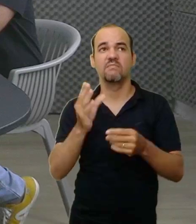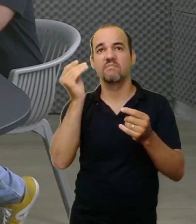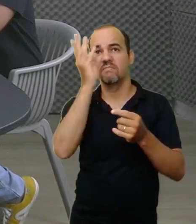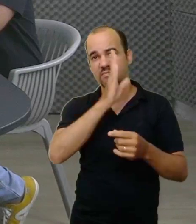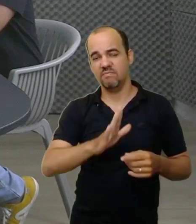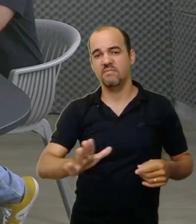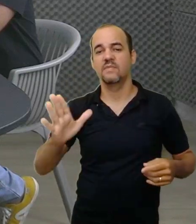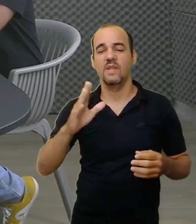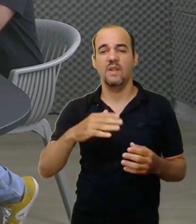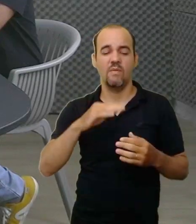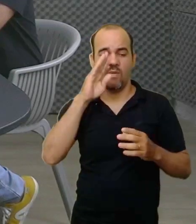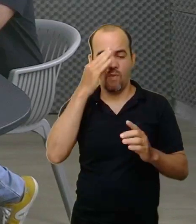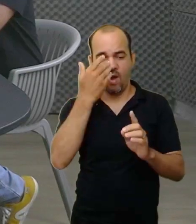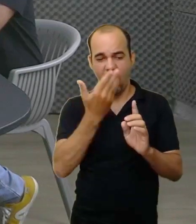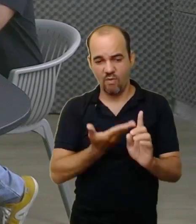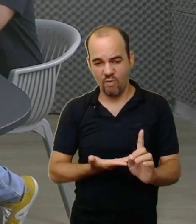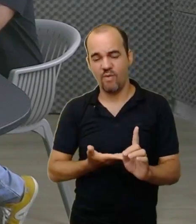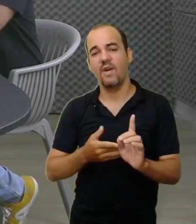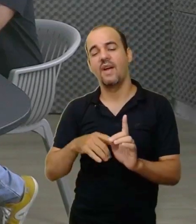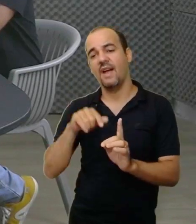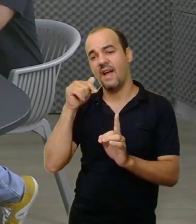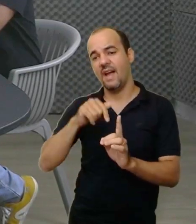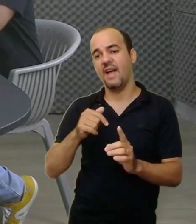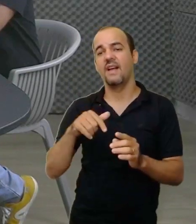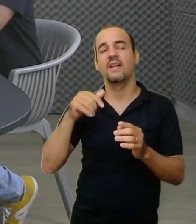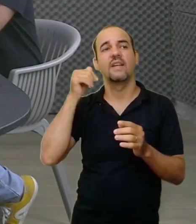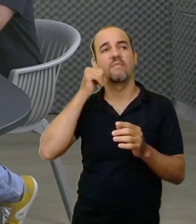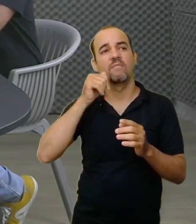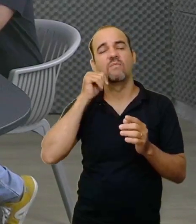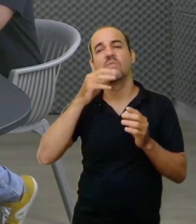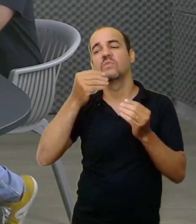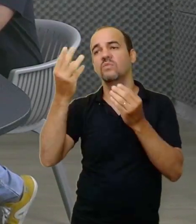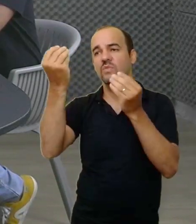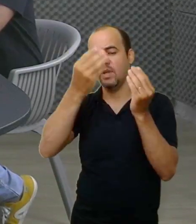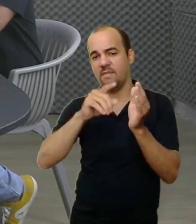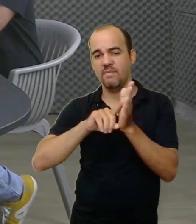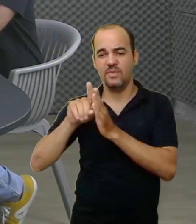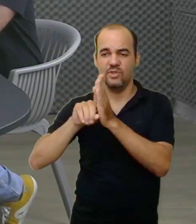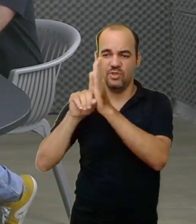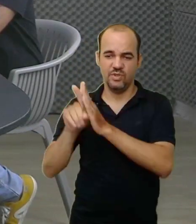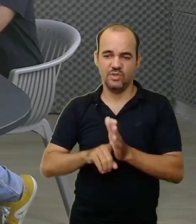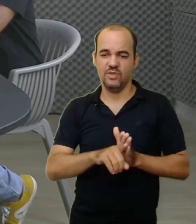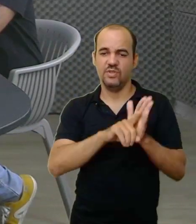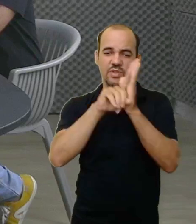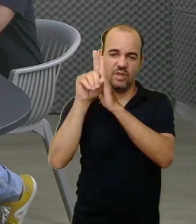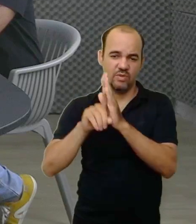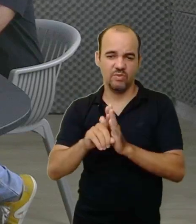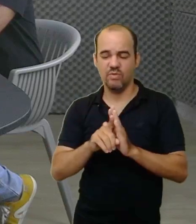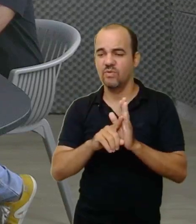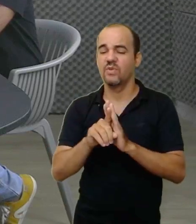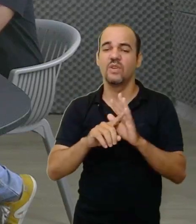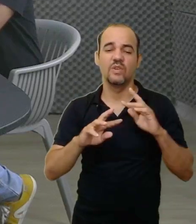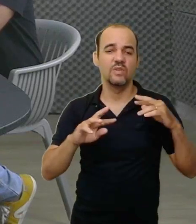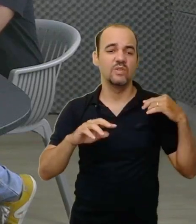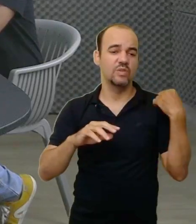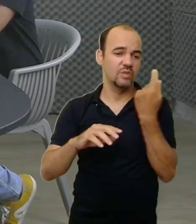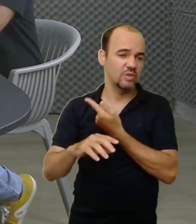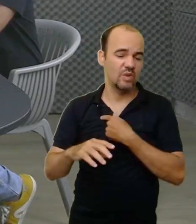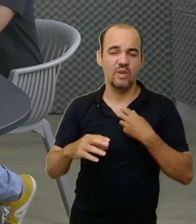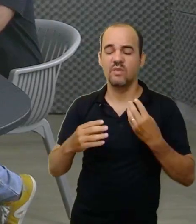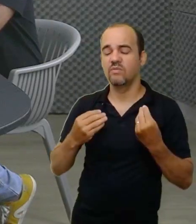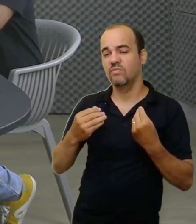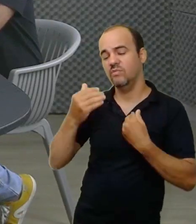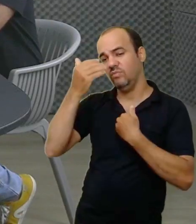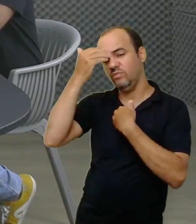uma honra a gente ter um país de pesquisadoras. Então a gente deve muito, muito, muito, não é muito do que a gente tem hoje